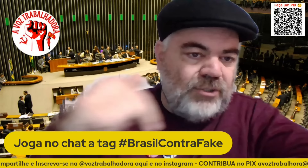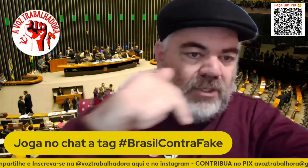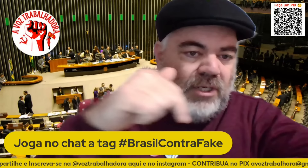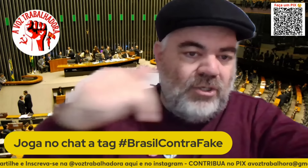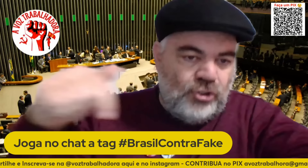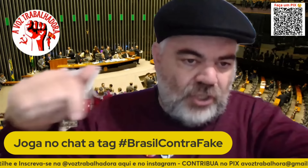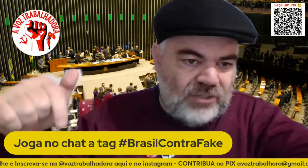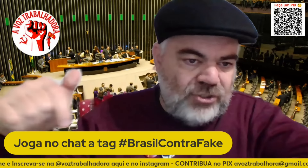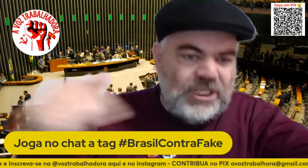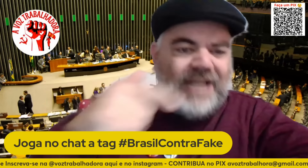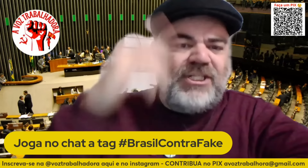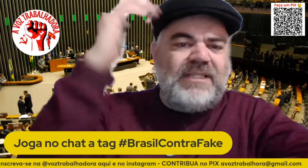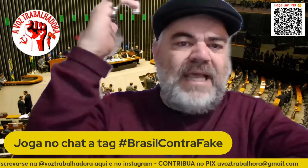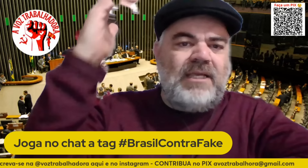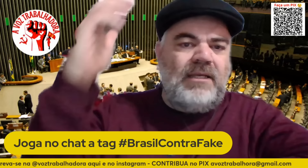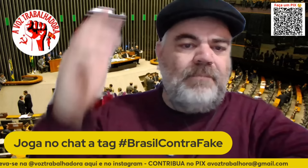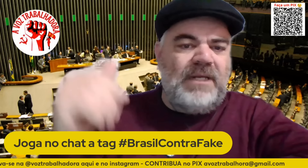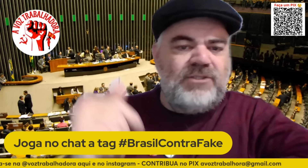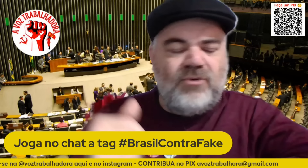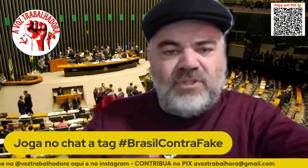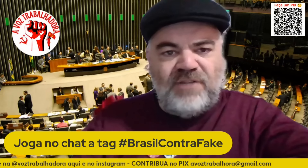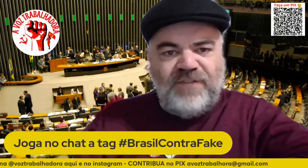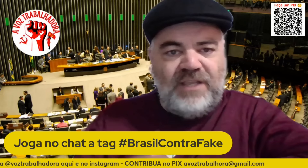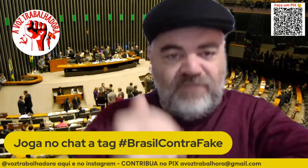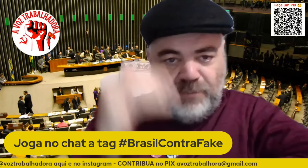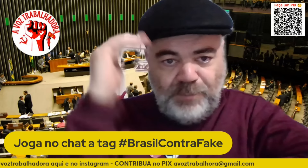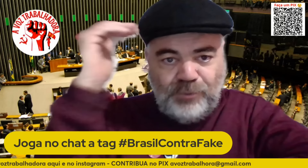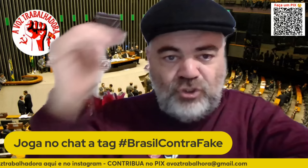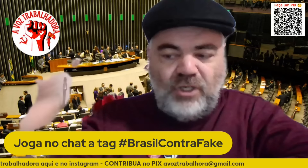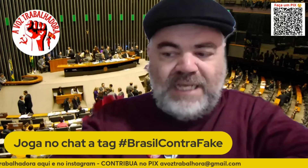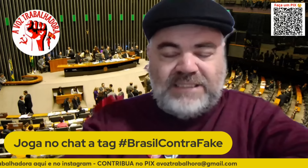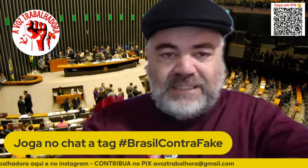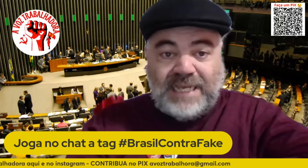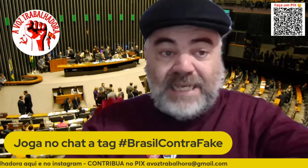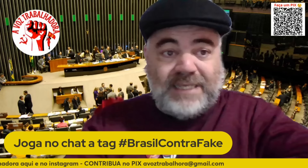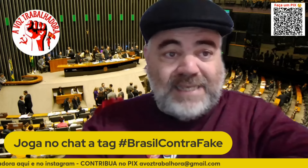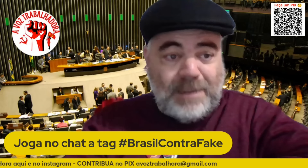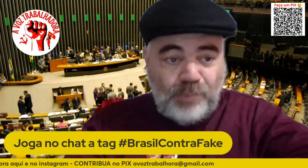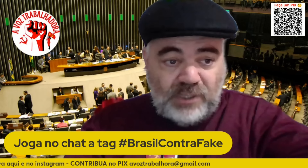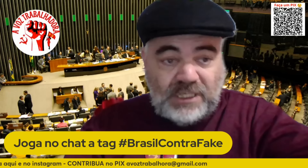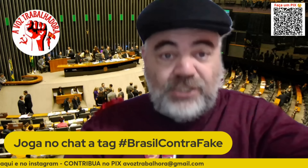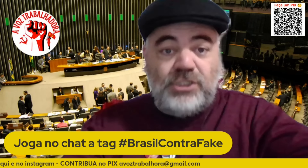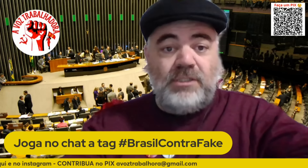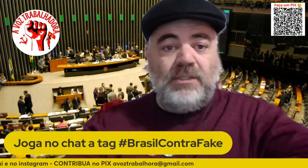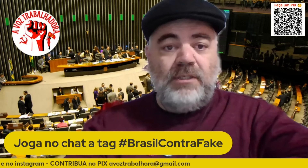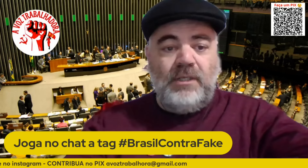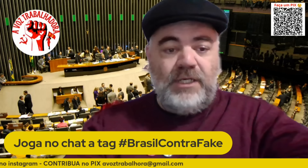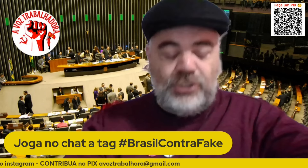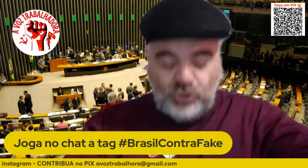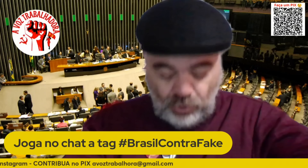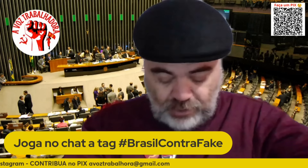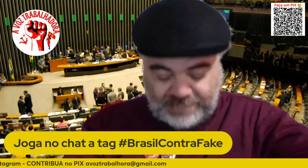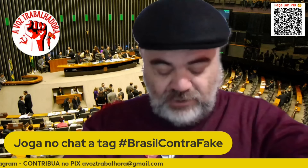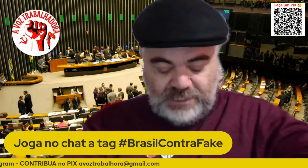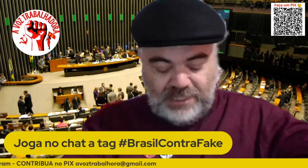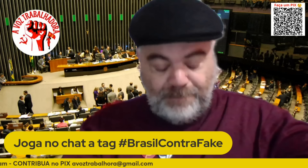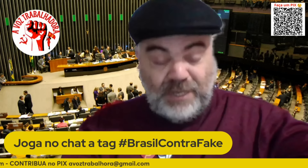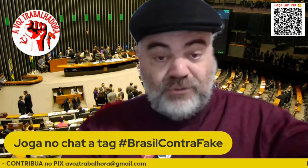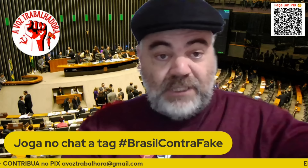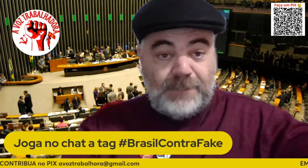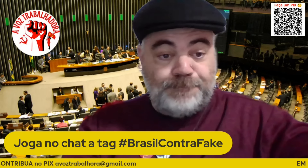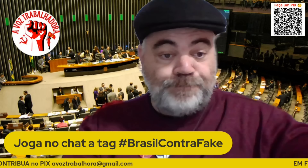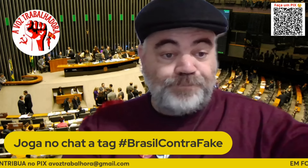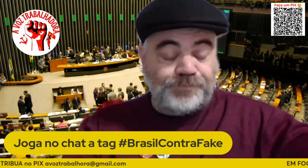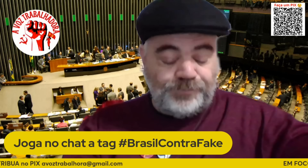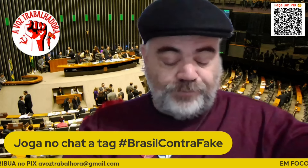aqui, ó, joga no chat a tag. Brasil contra fake. Vamos impulsionar essa tag aqui, que é importante a gente colocar isso aqui na